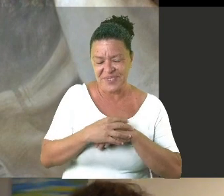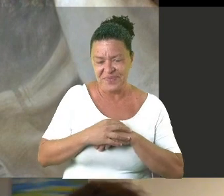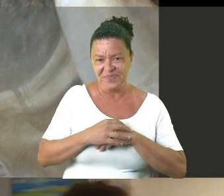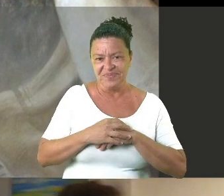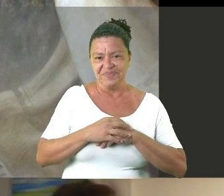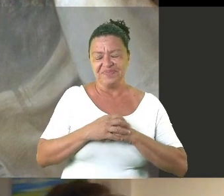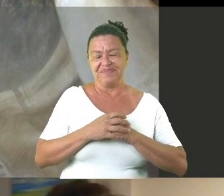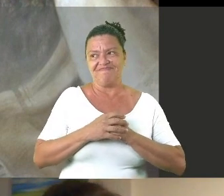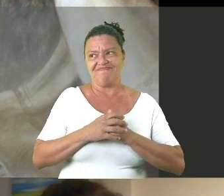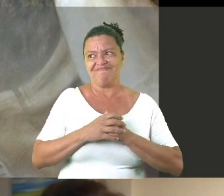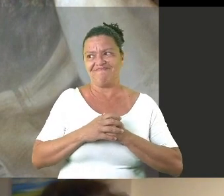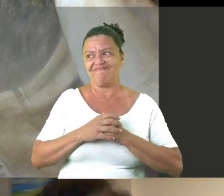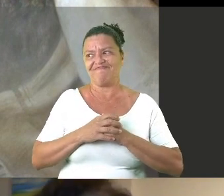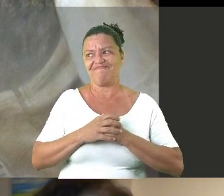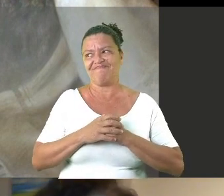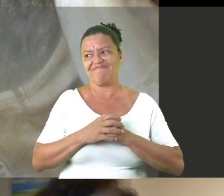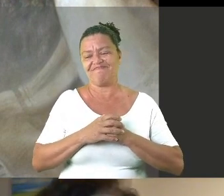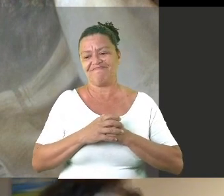Eu acho